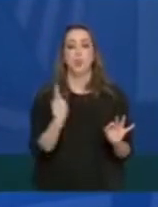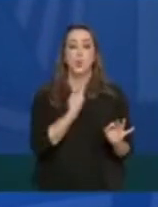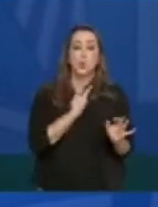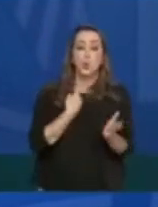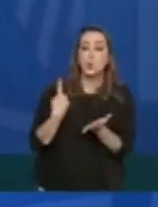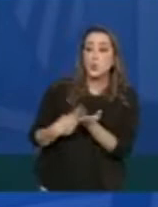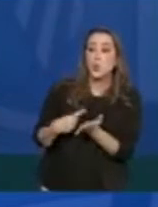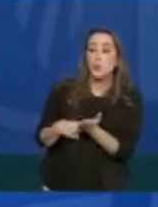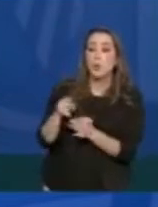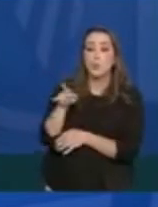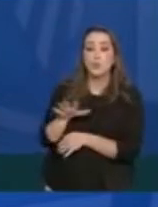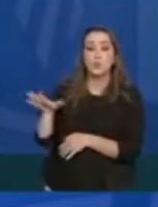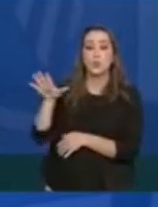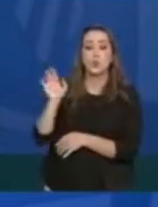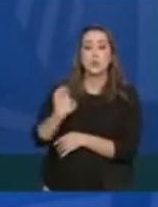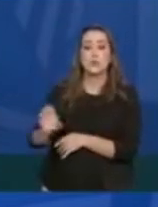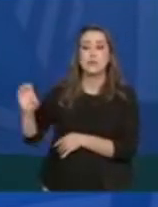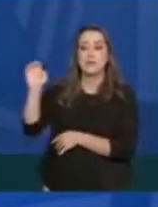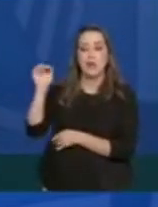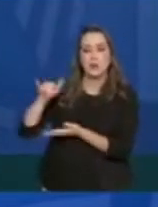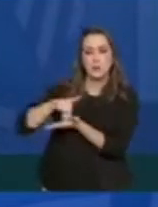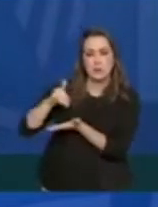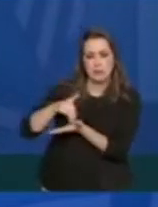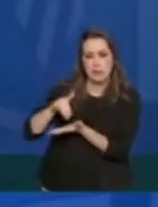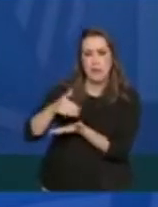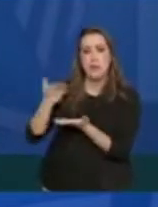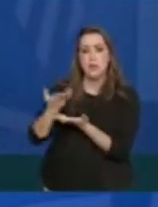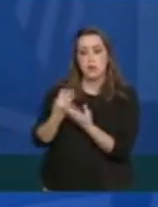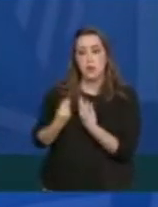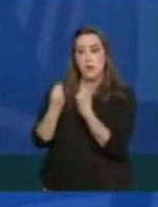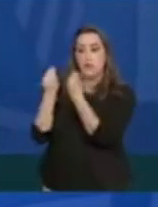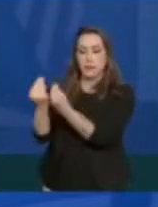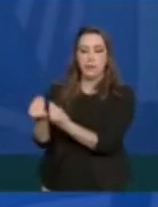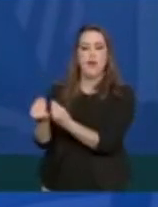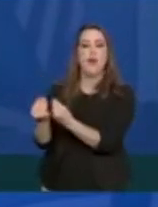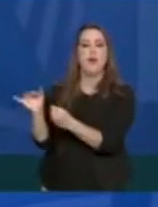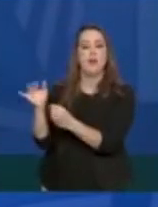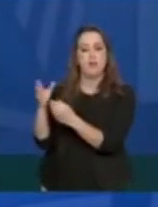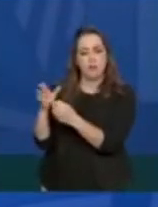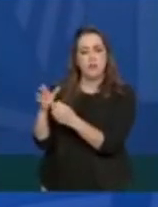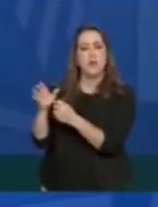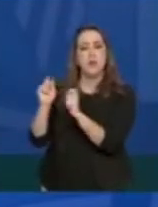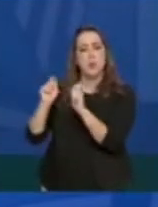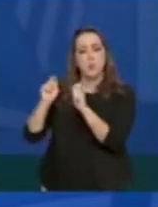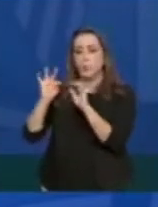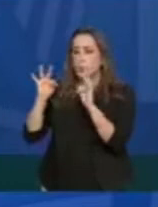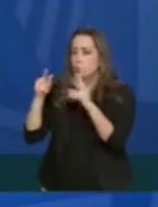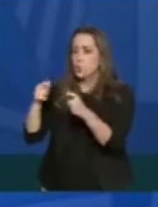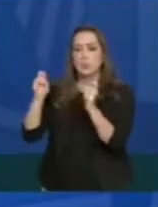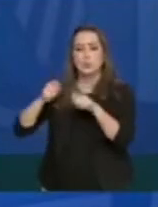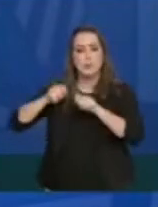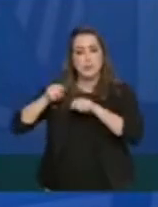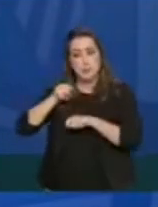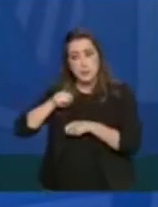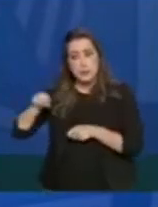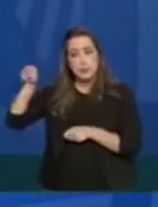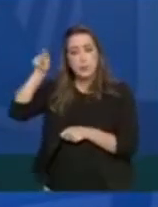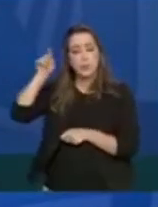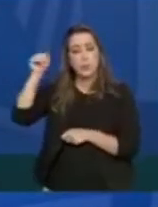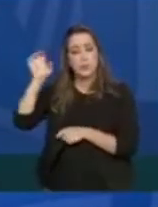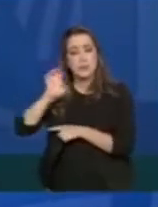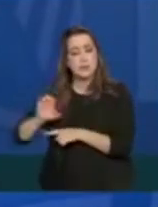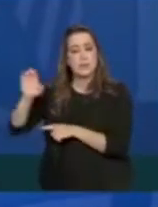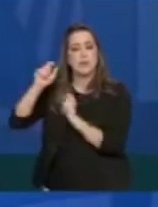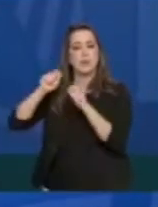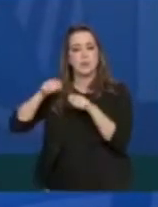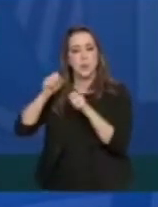é que daremos toda a estrutura possível para que eles possam realizar uma boa